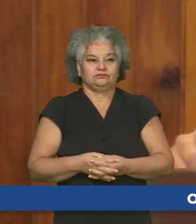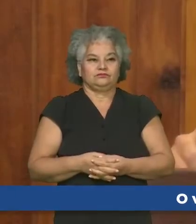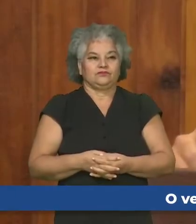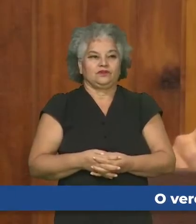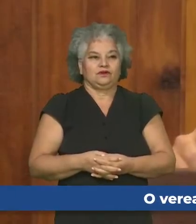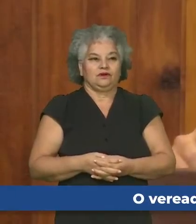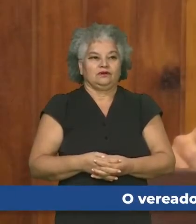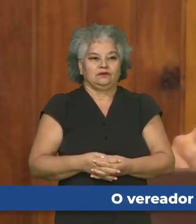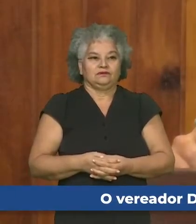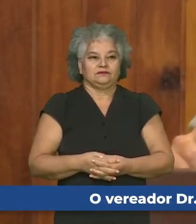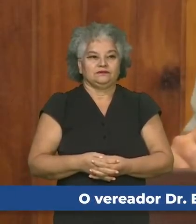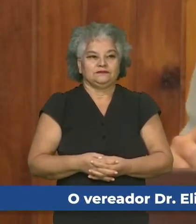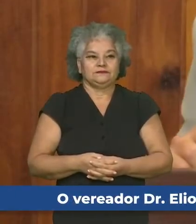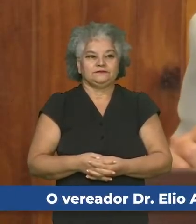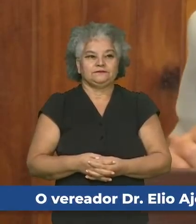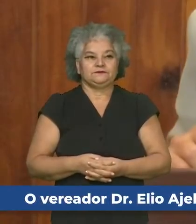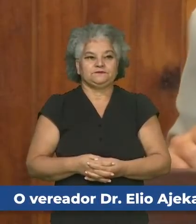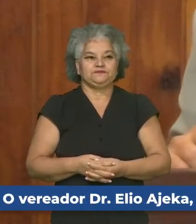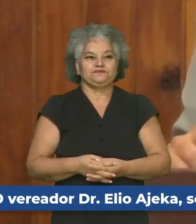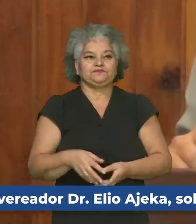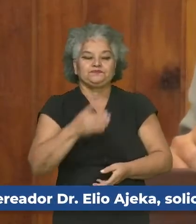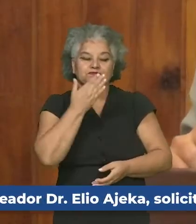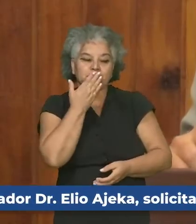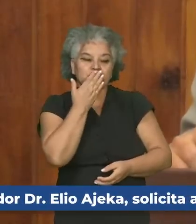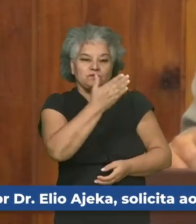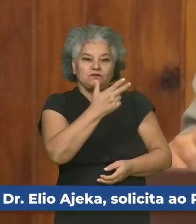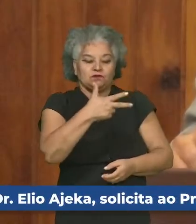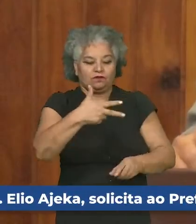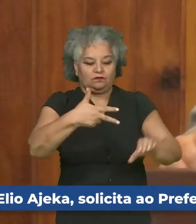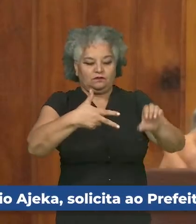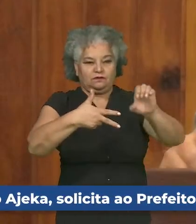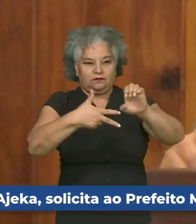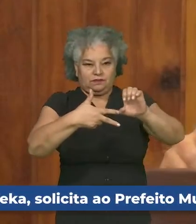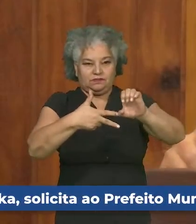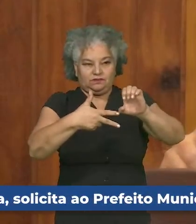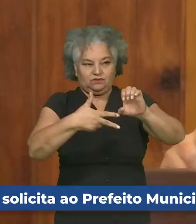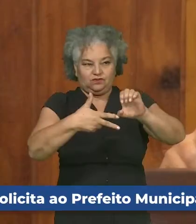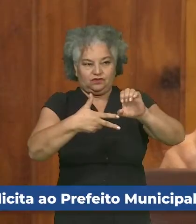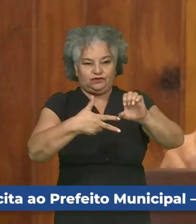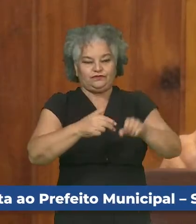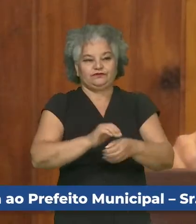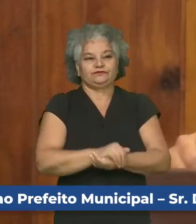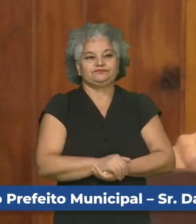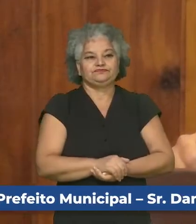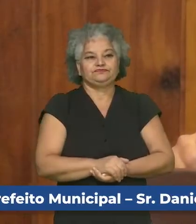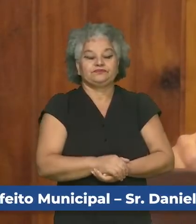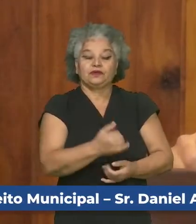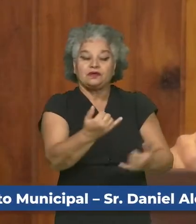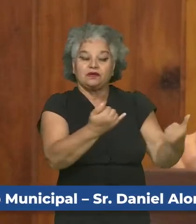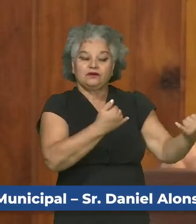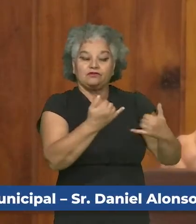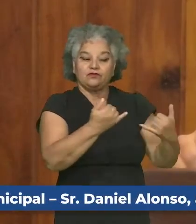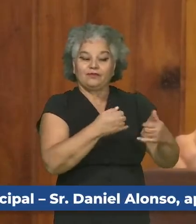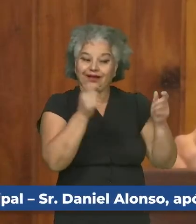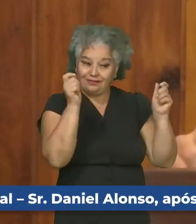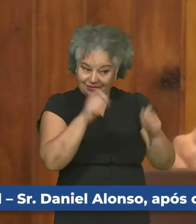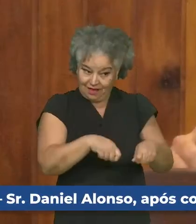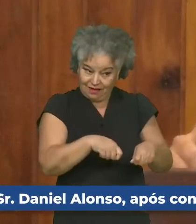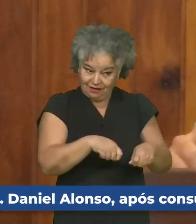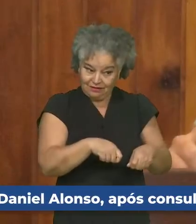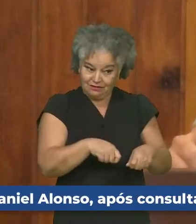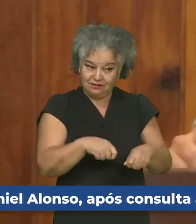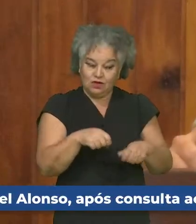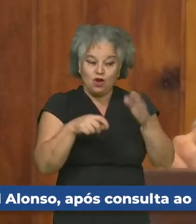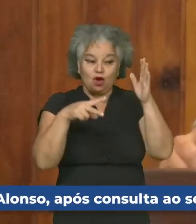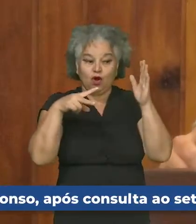solicitar ao Poder Executivo informar sobre a possibilidade de efetuar essas